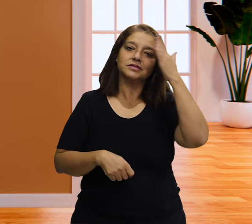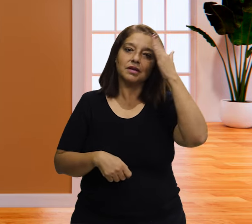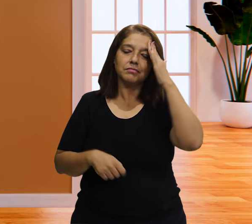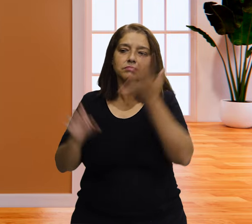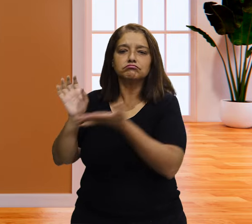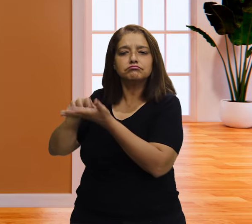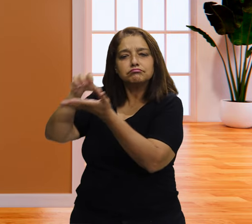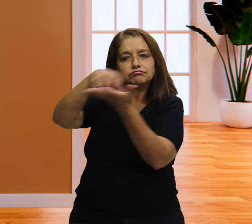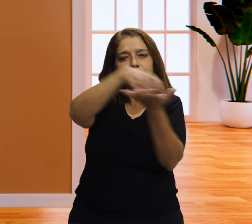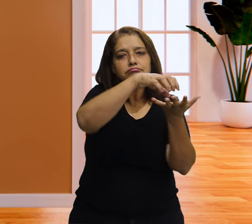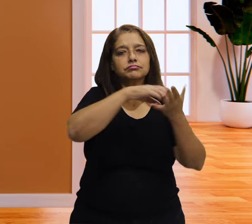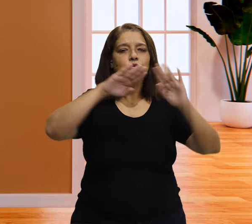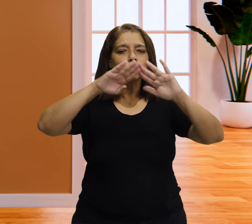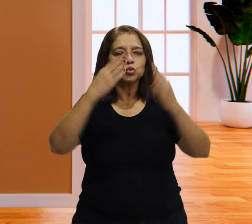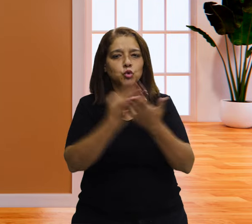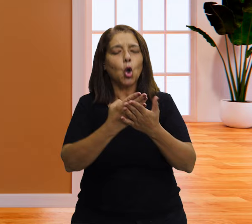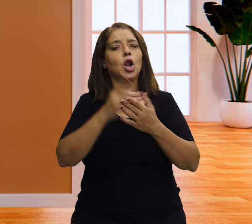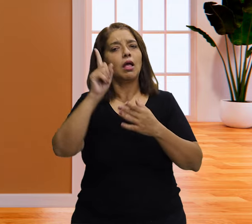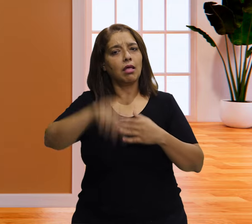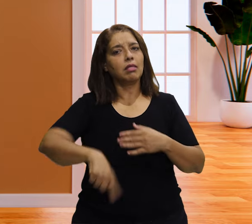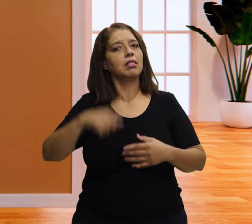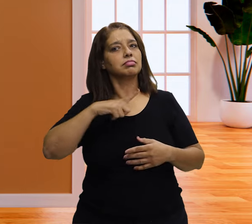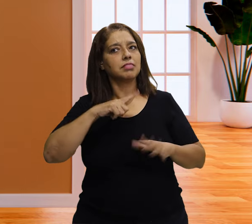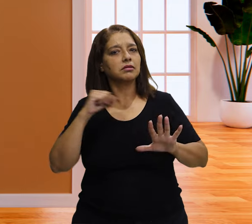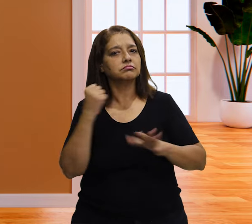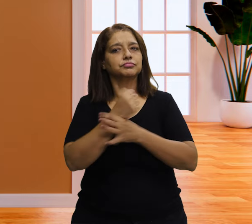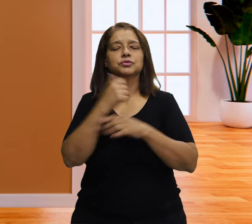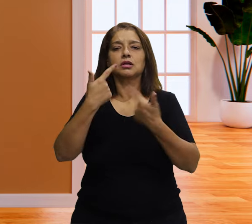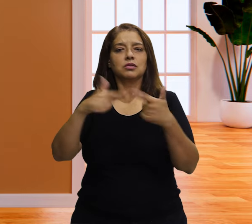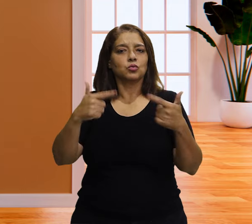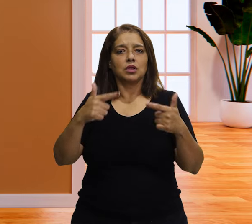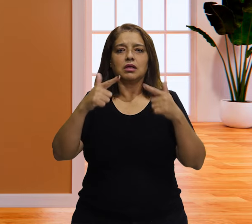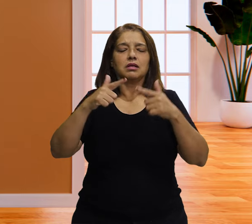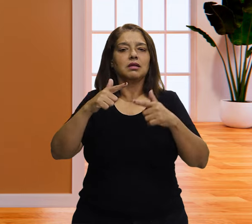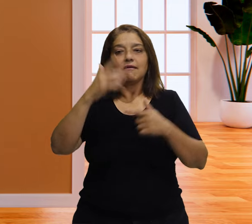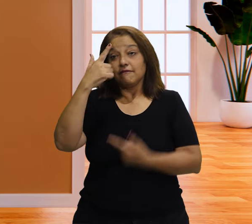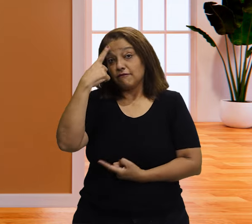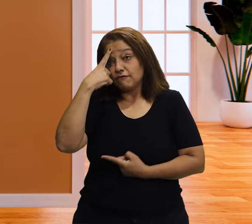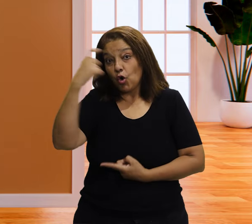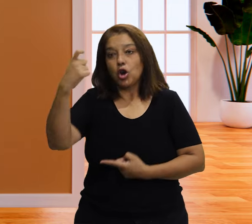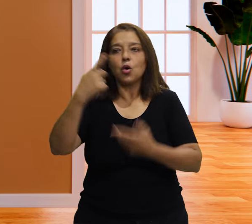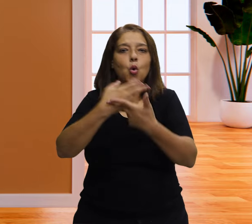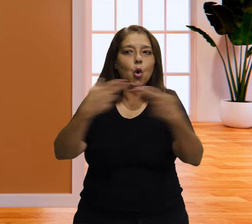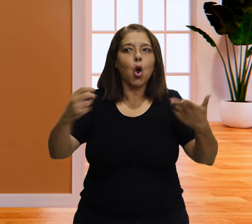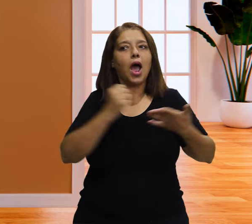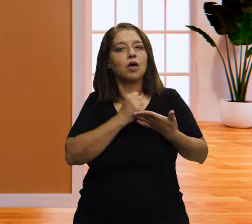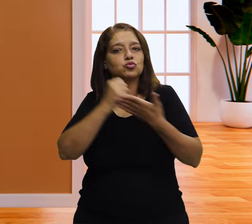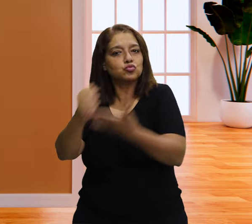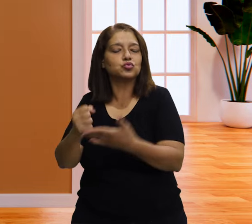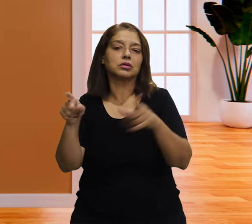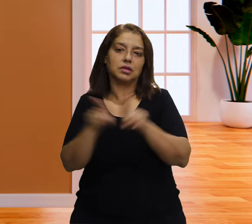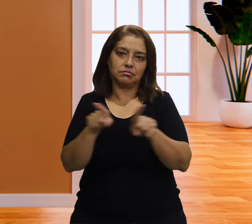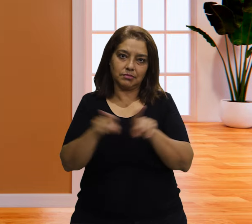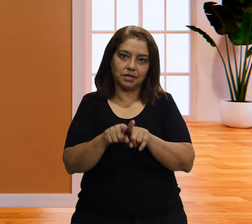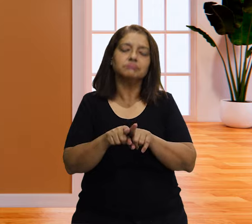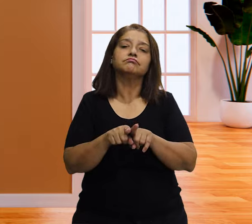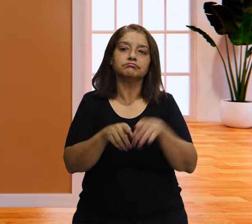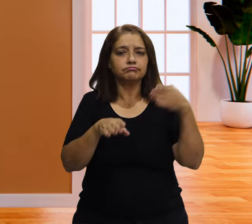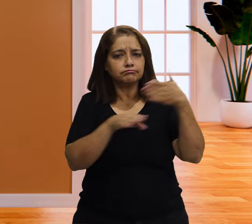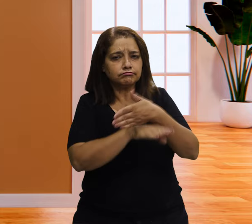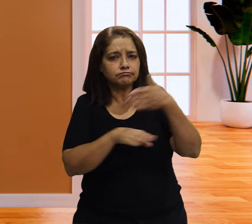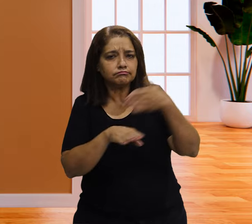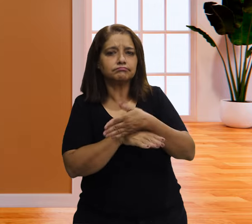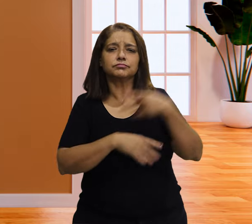ambientes seguros, livres de violência e com suporte para conflitos. participação em políticas